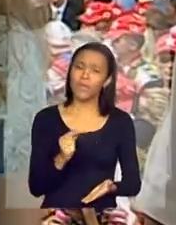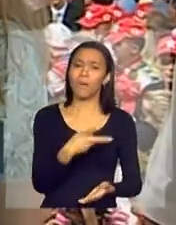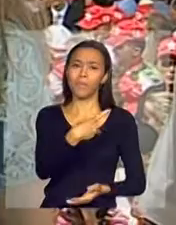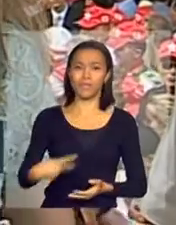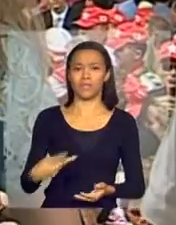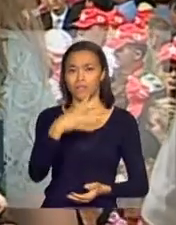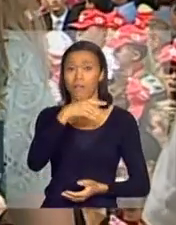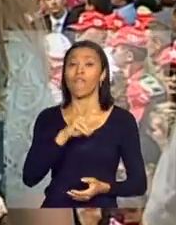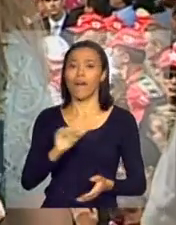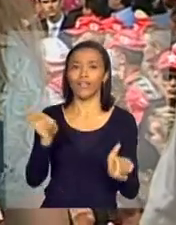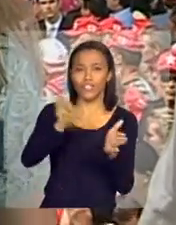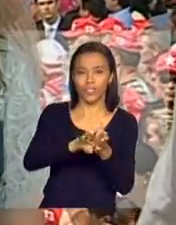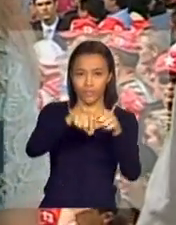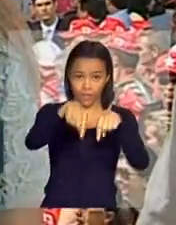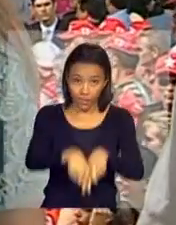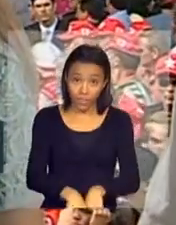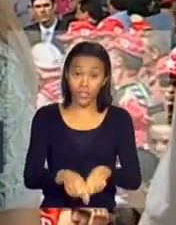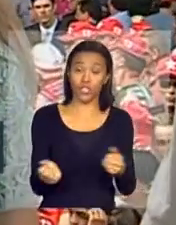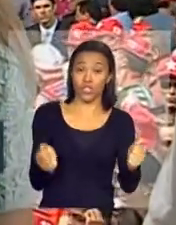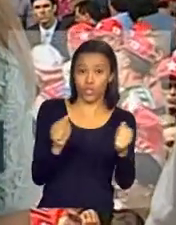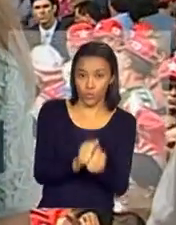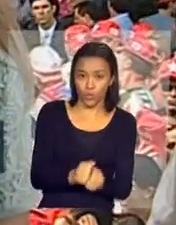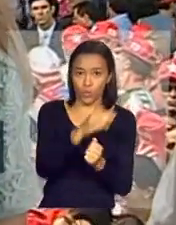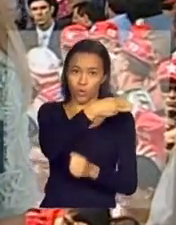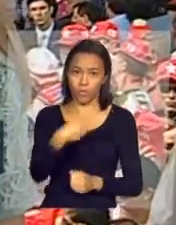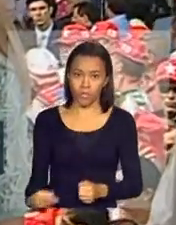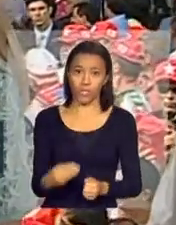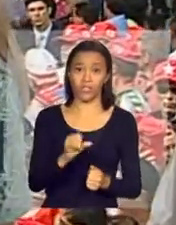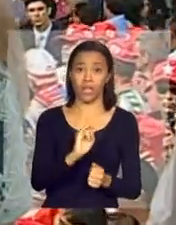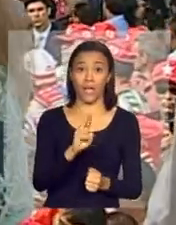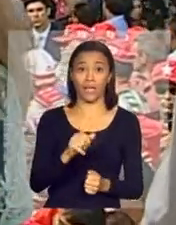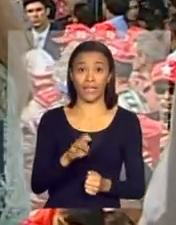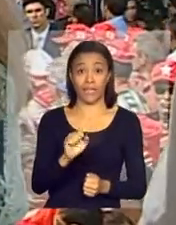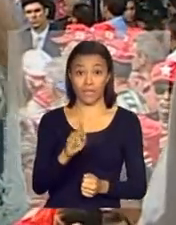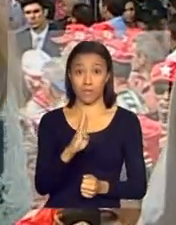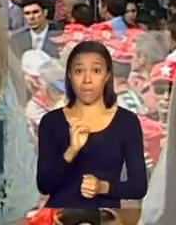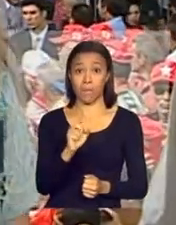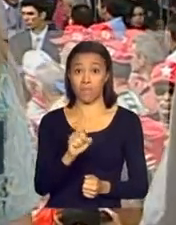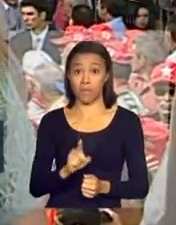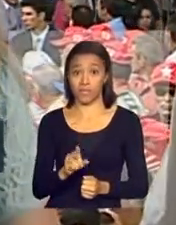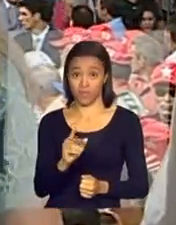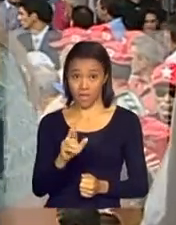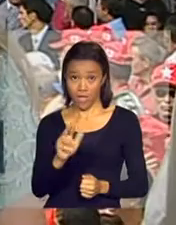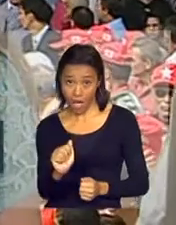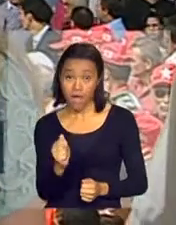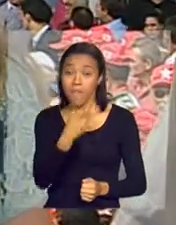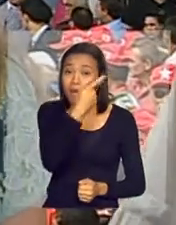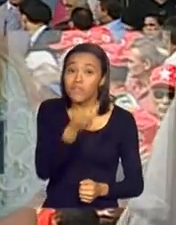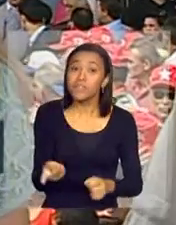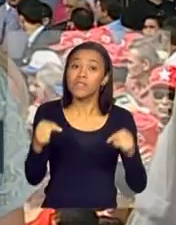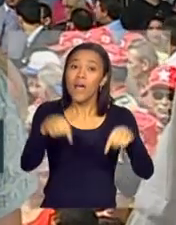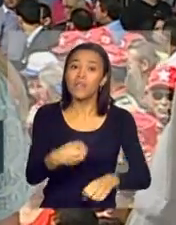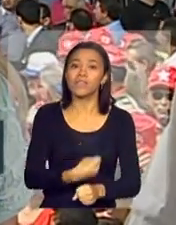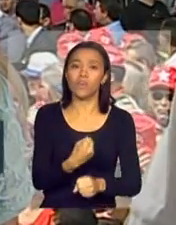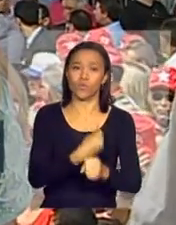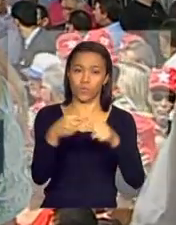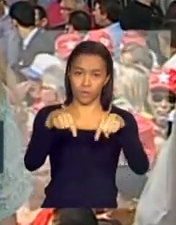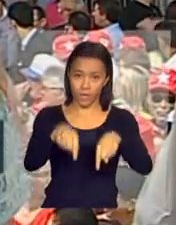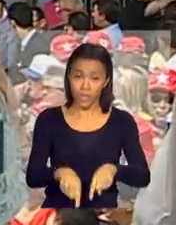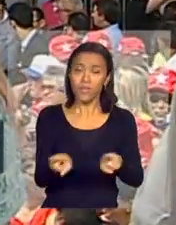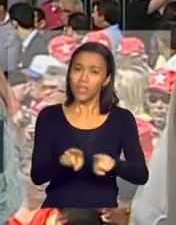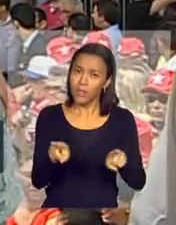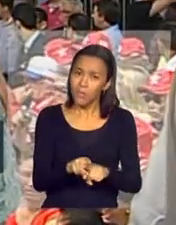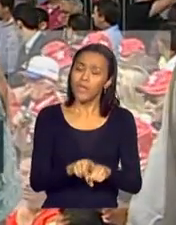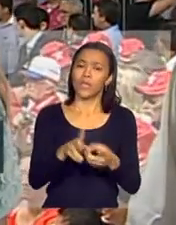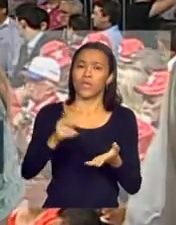Dilma Rousseff vai chegar aqui ao local, acompanhada do ministro da Integração Nacional, Fernando Bezerra, para visitar essa obra da adutora, e também o